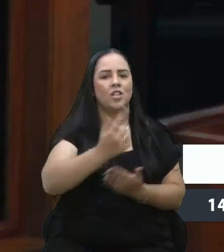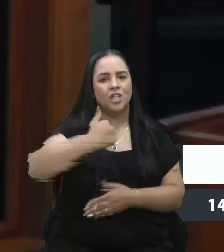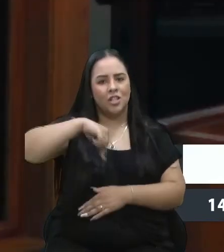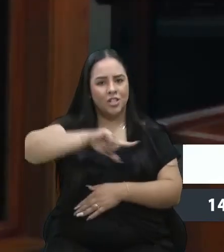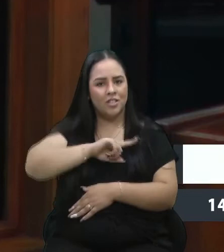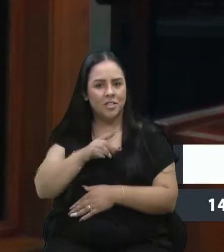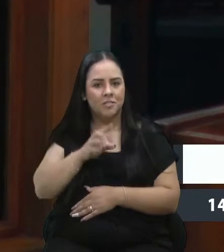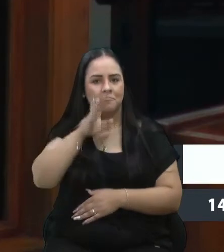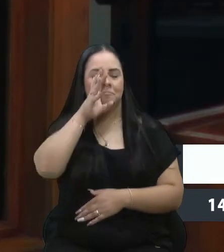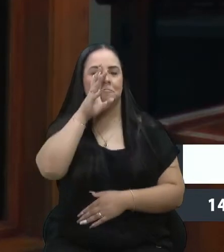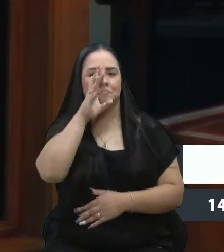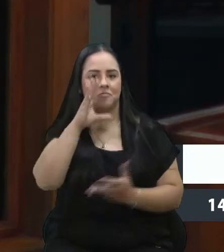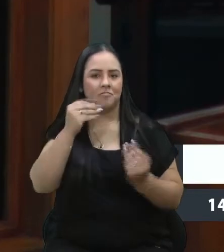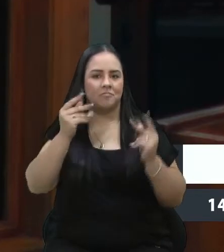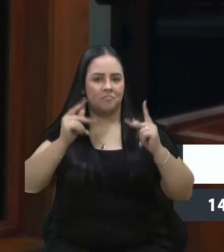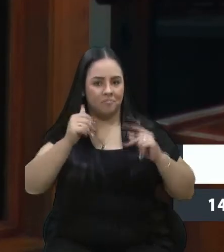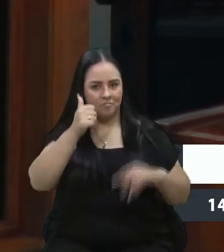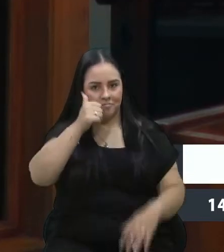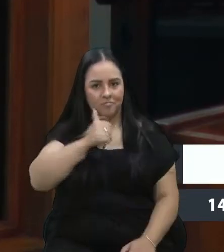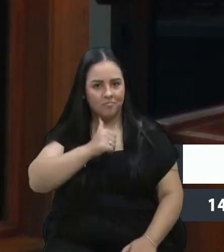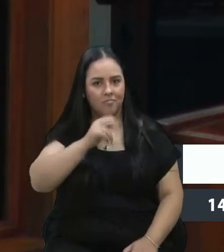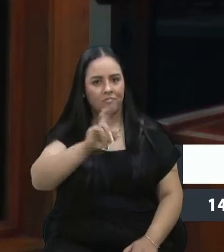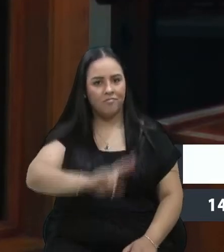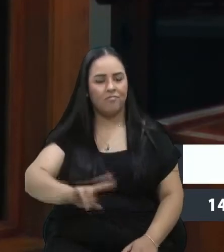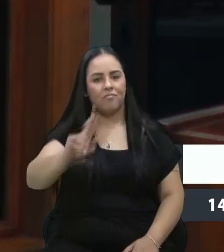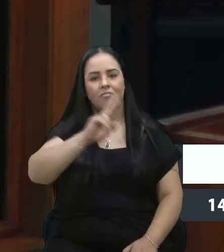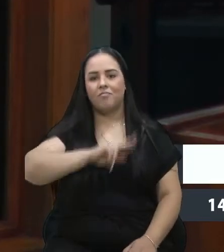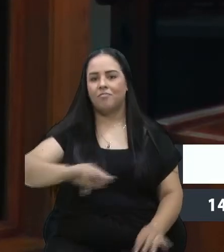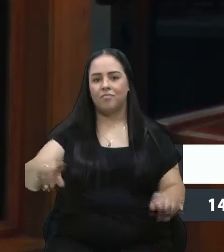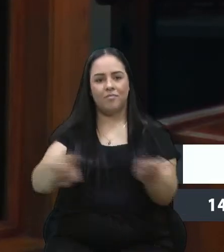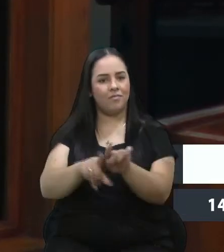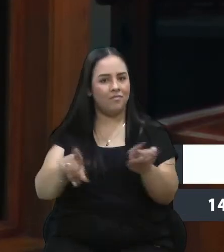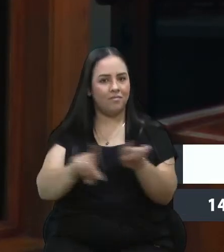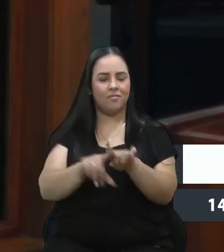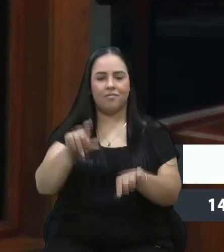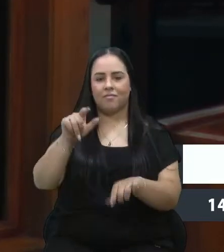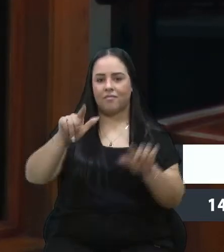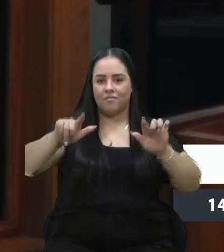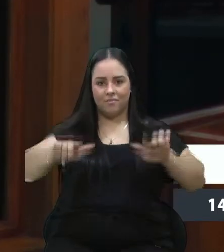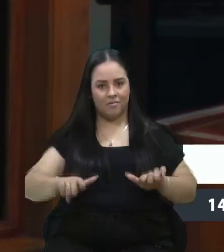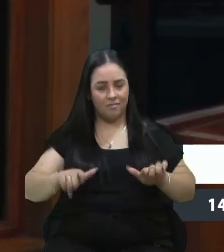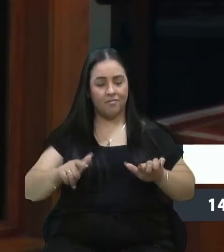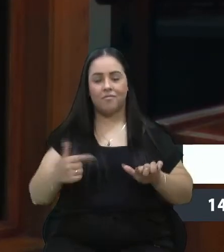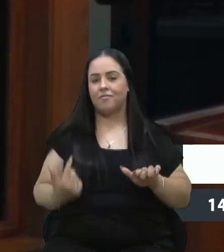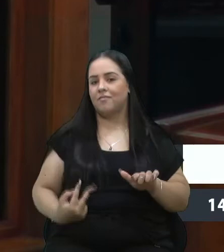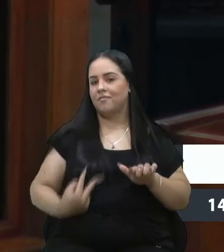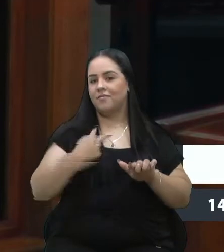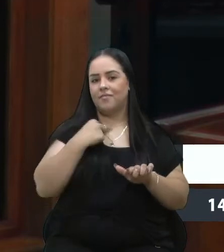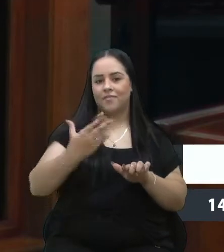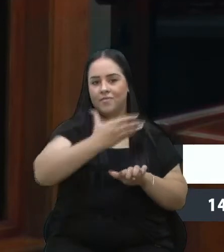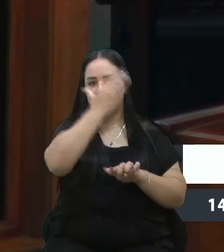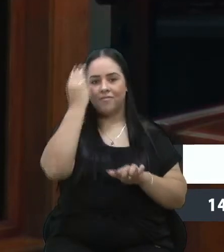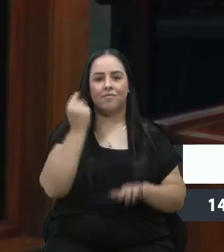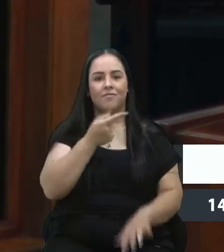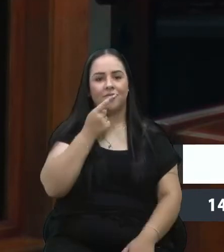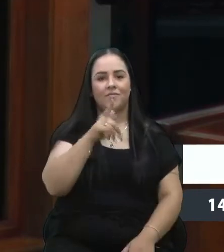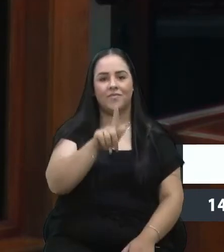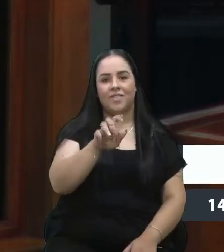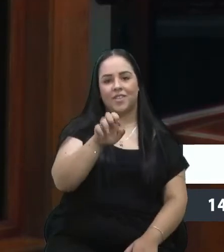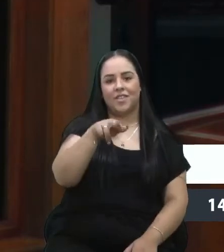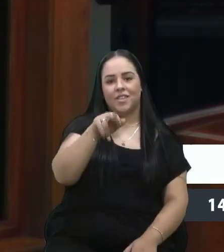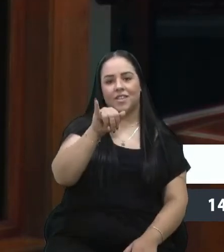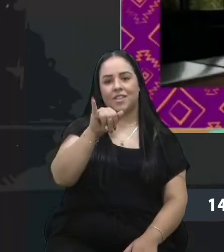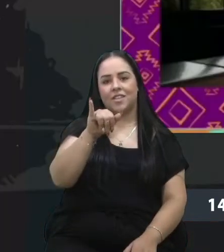muitas mulheres para que ocupassem também este espaço. Não poderia deixar de falar da Geni Petef, acho que